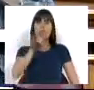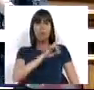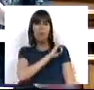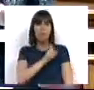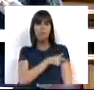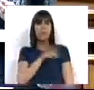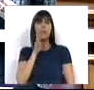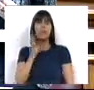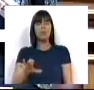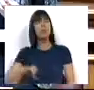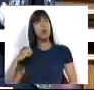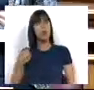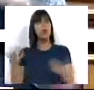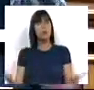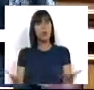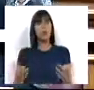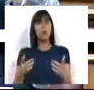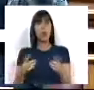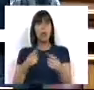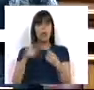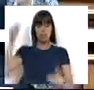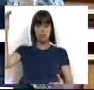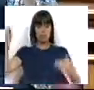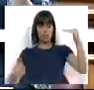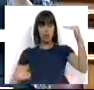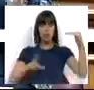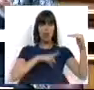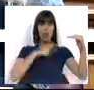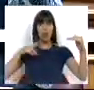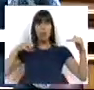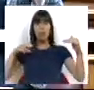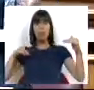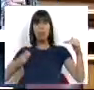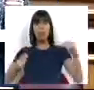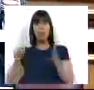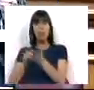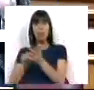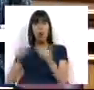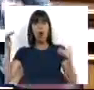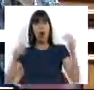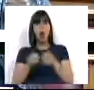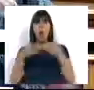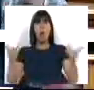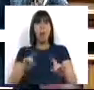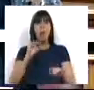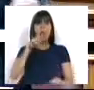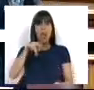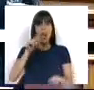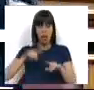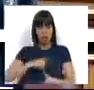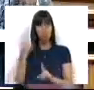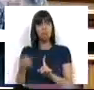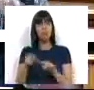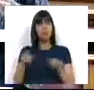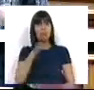o desplante de responder aos Verdes que o fosso entre os mais ricos e os mais pobres não aumentou em Portugal, quando o INE, este